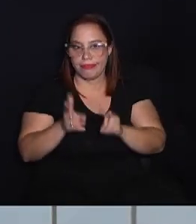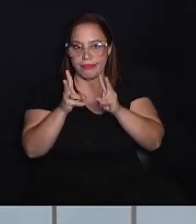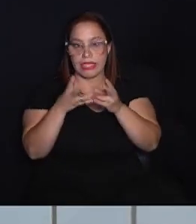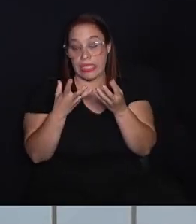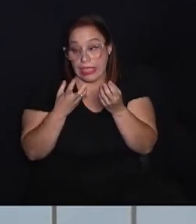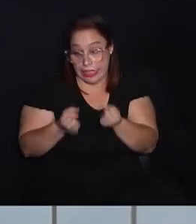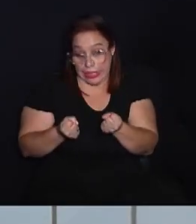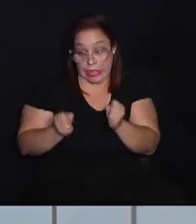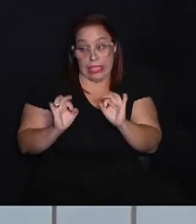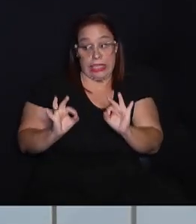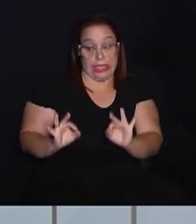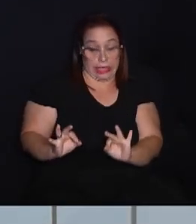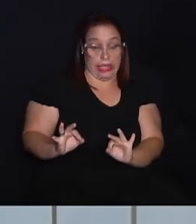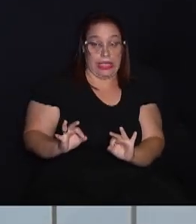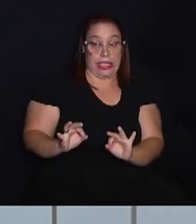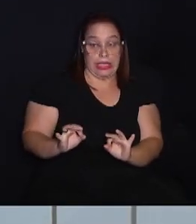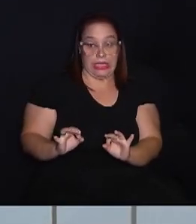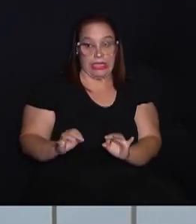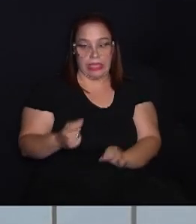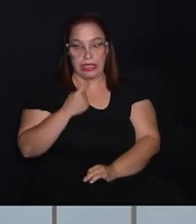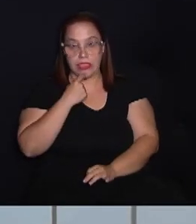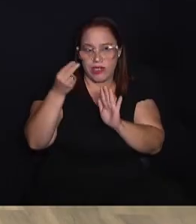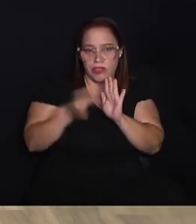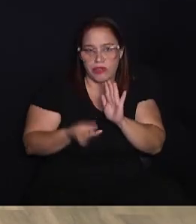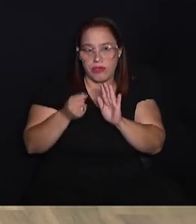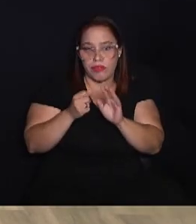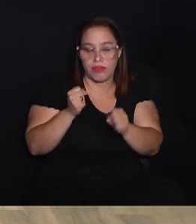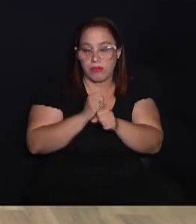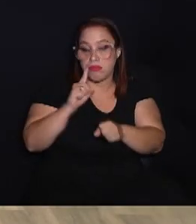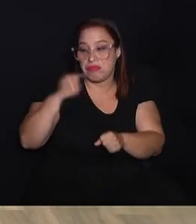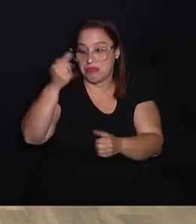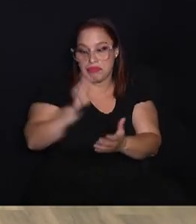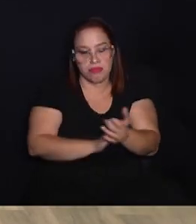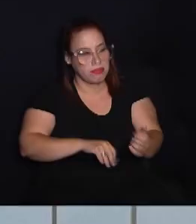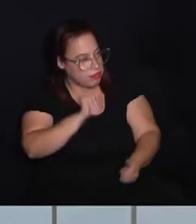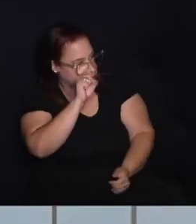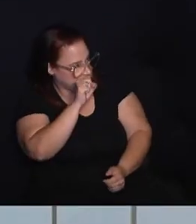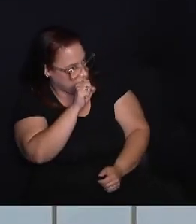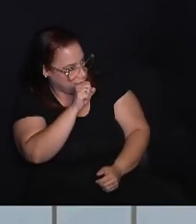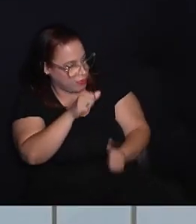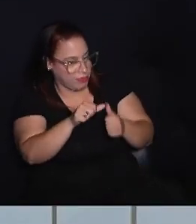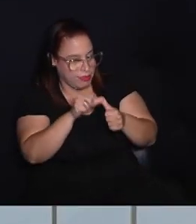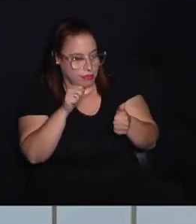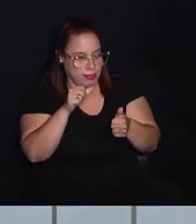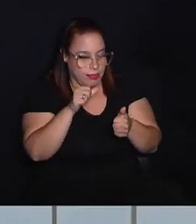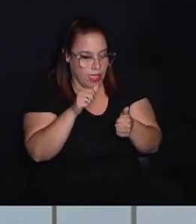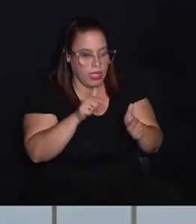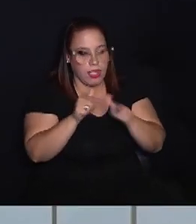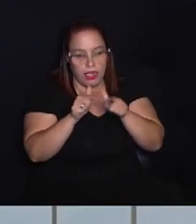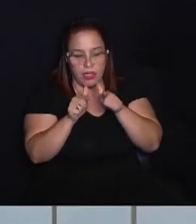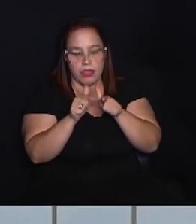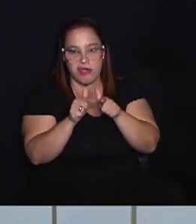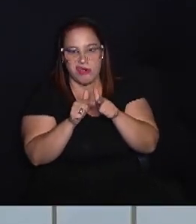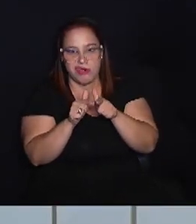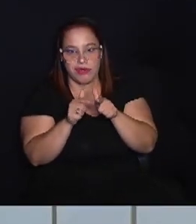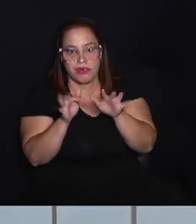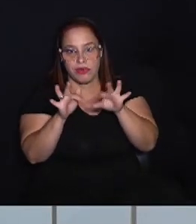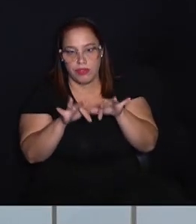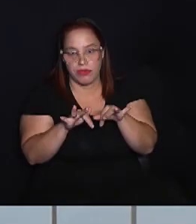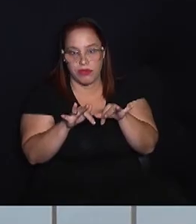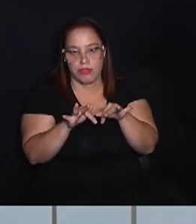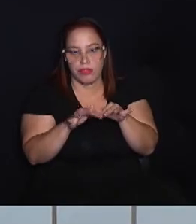de 2014, então é assunto que é recorrente e que passa pela Câmara de Campinas também.